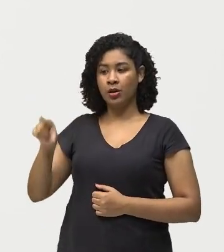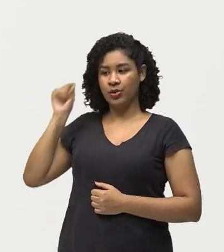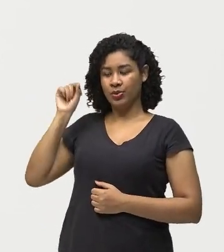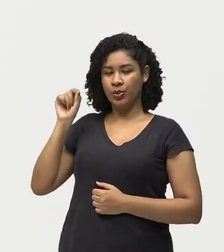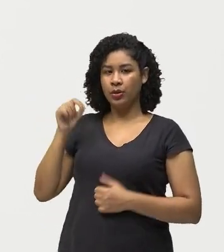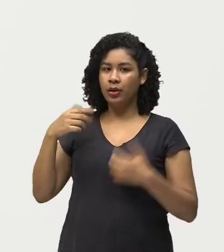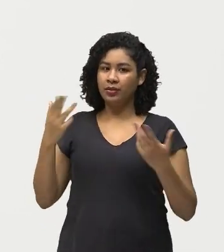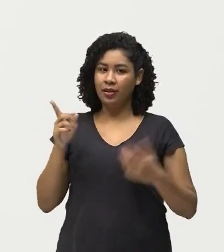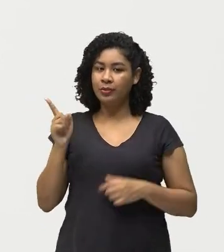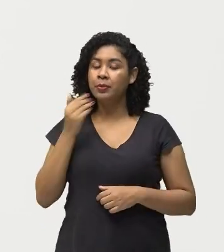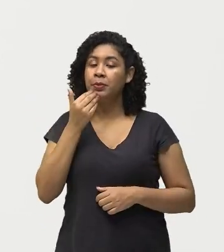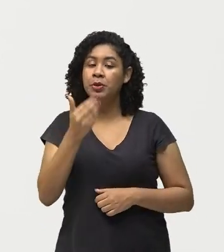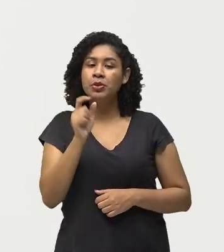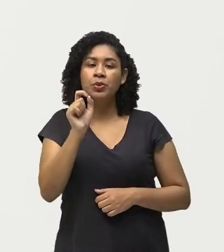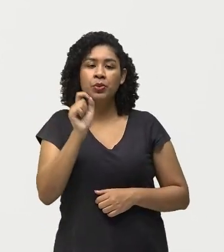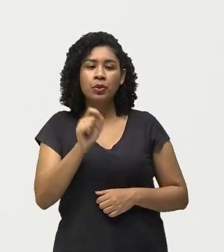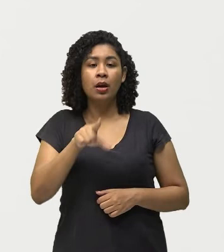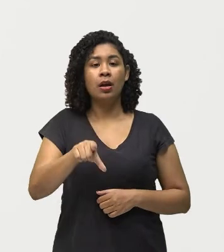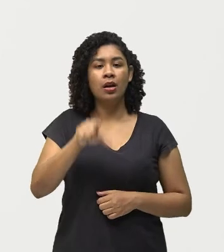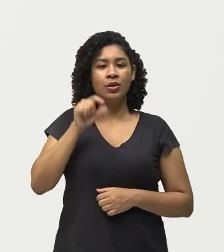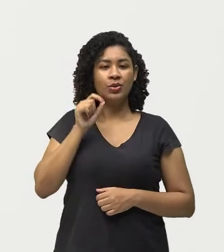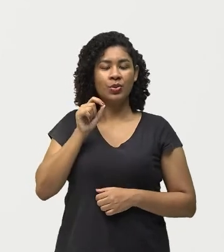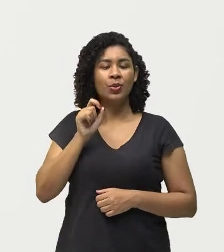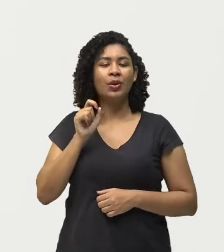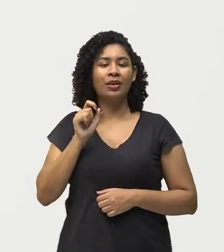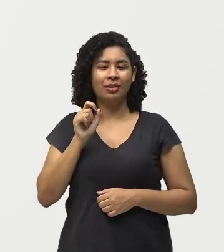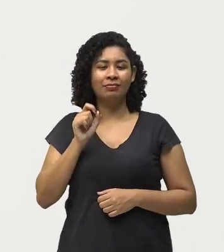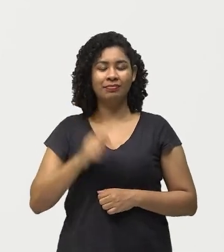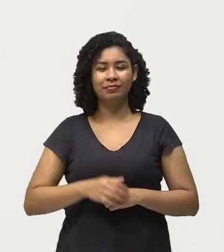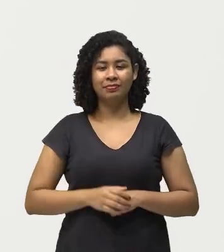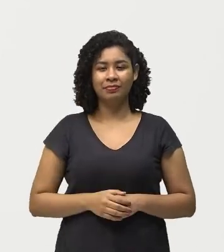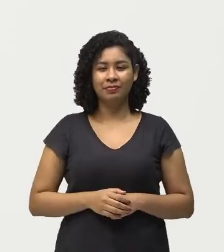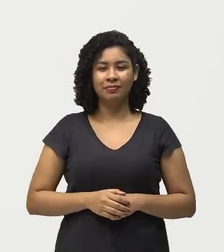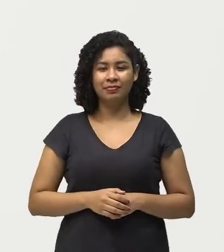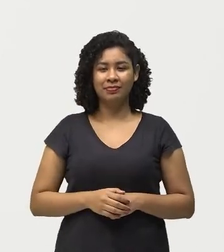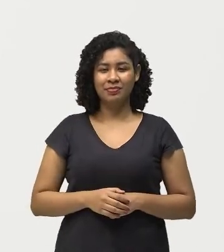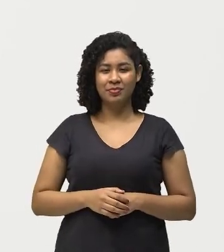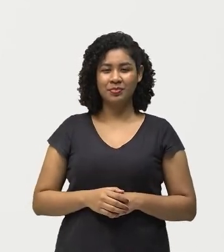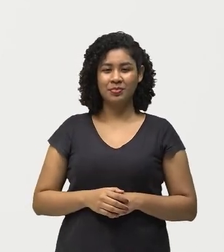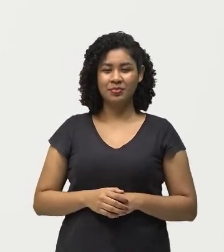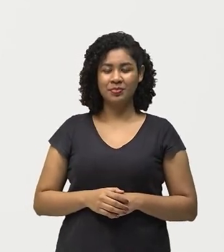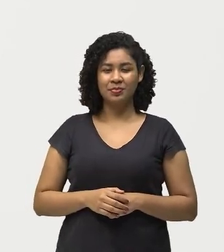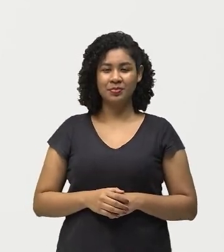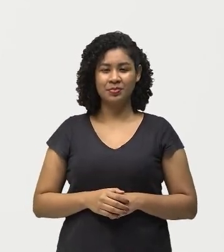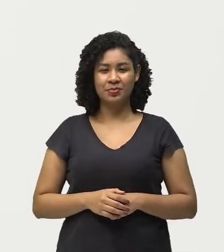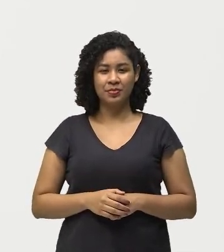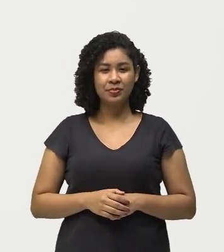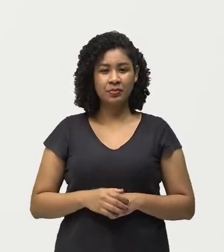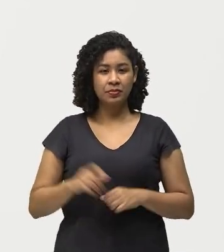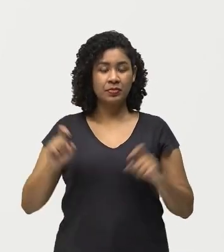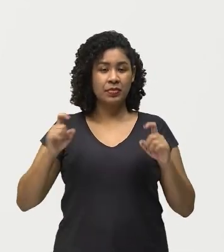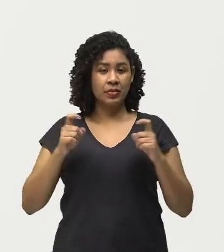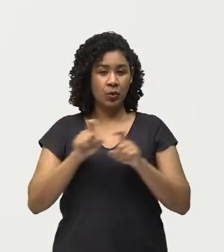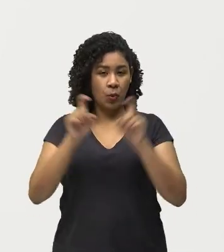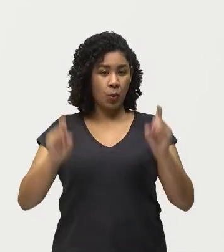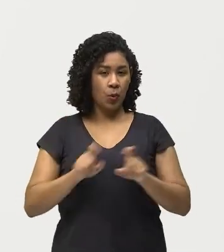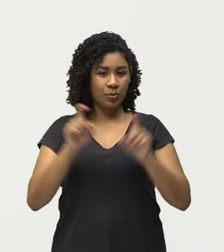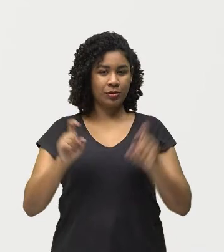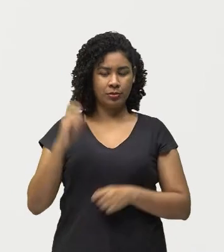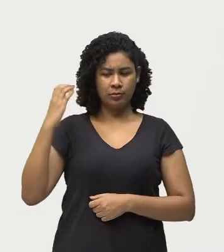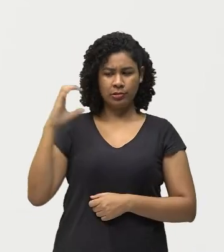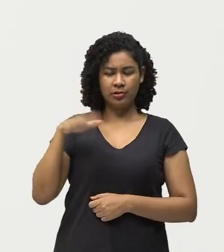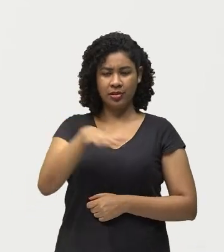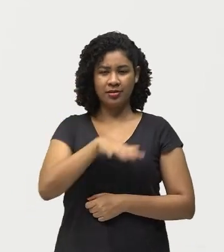da computação somente only if you like, o verbo gostar, abstract thinking,